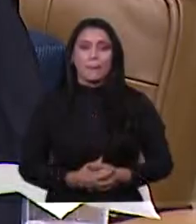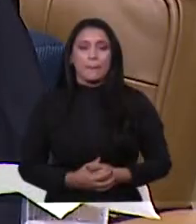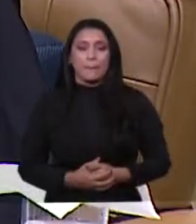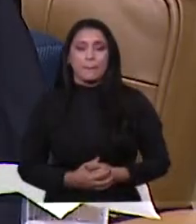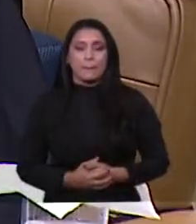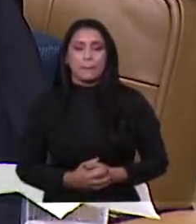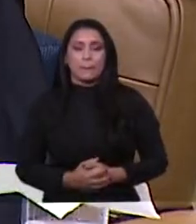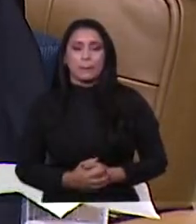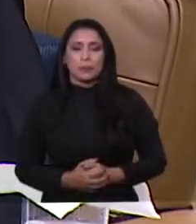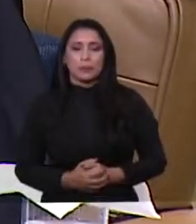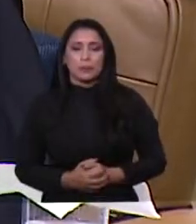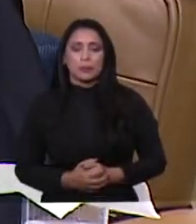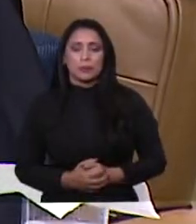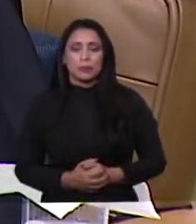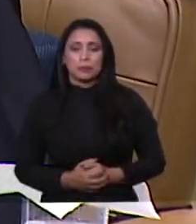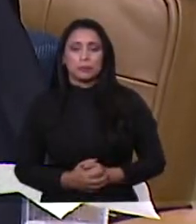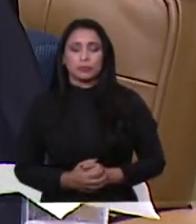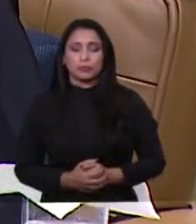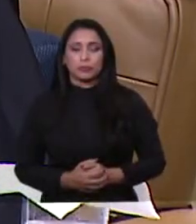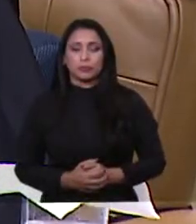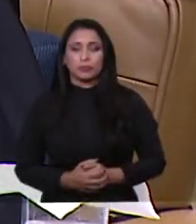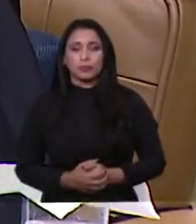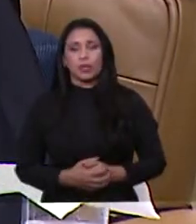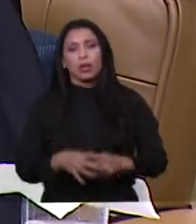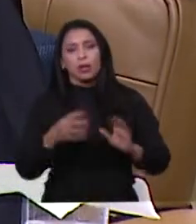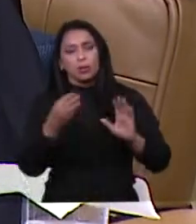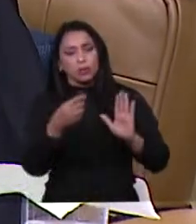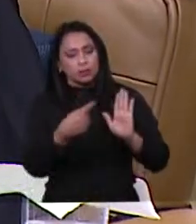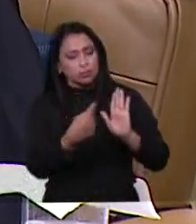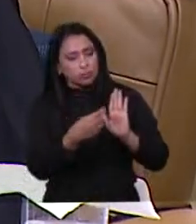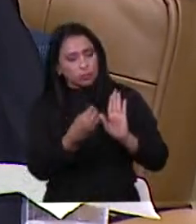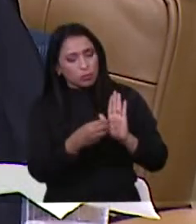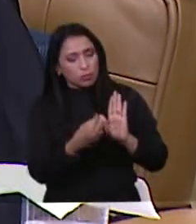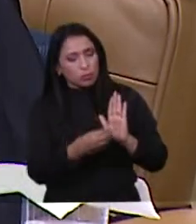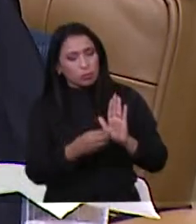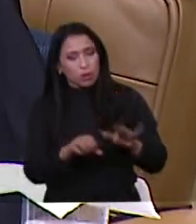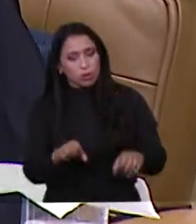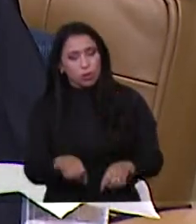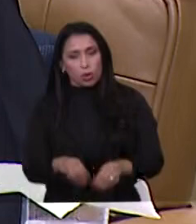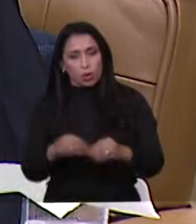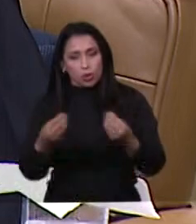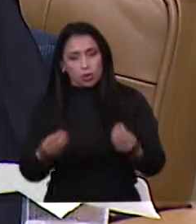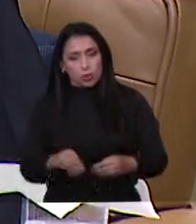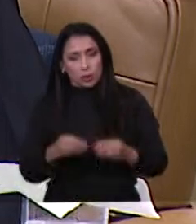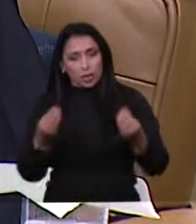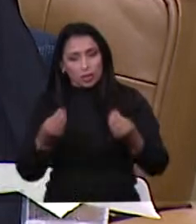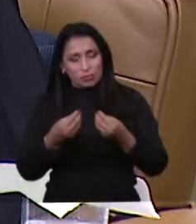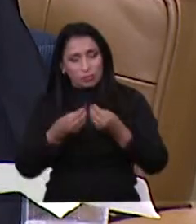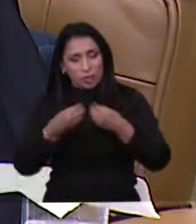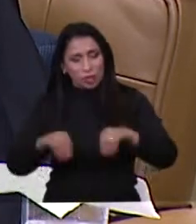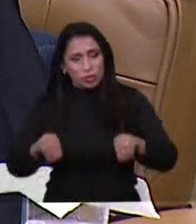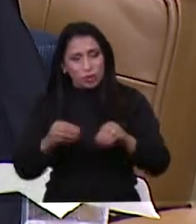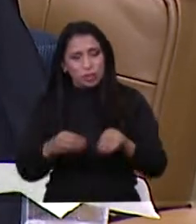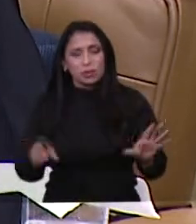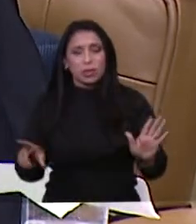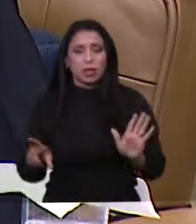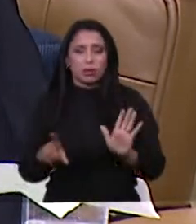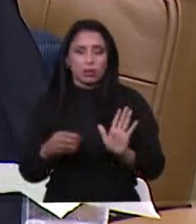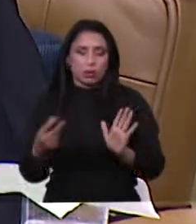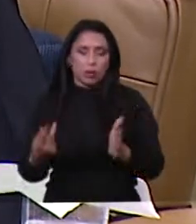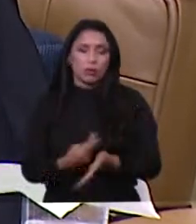Ao referir-me a esses danos, entendo que não é possível promover a consunção de uma das condutas